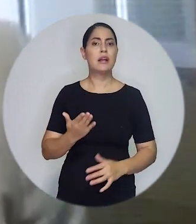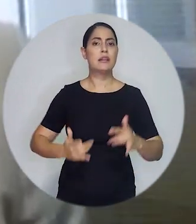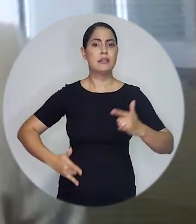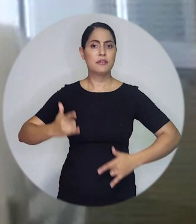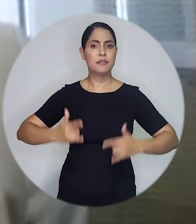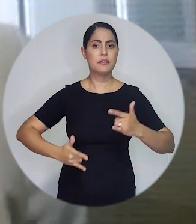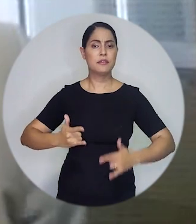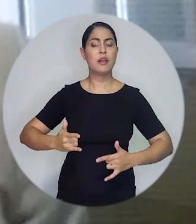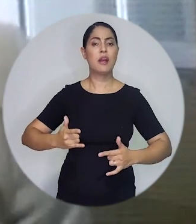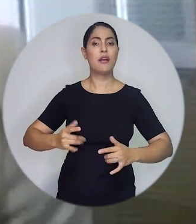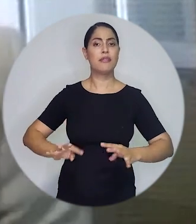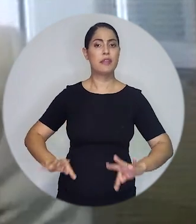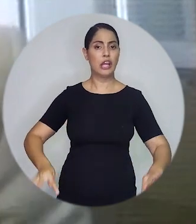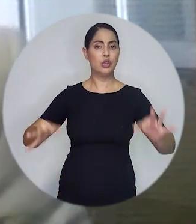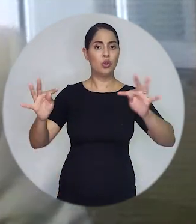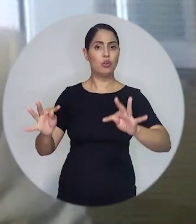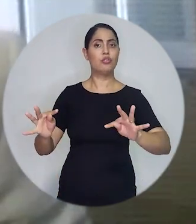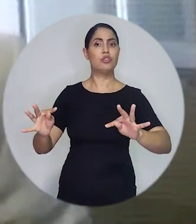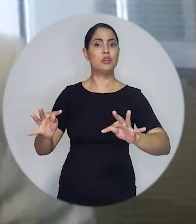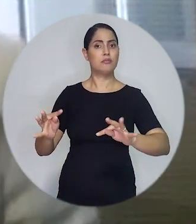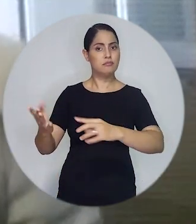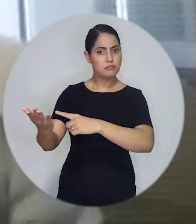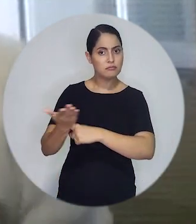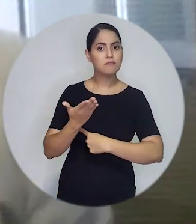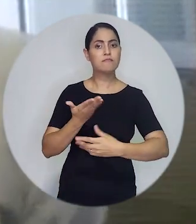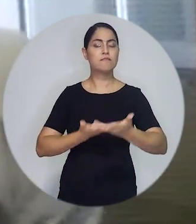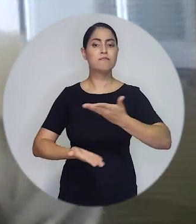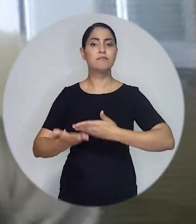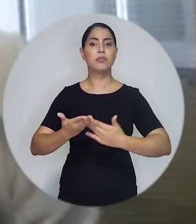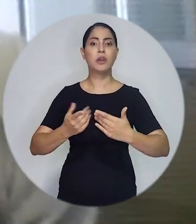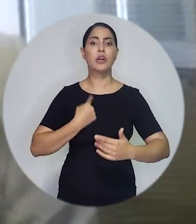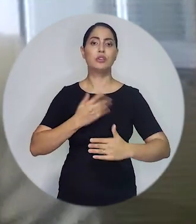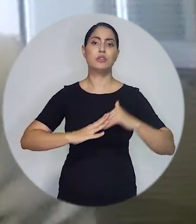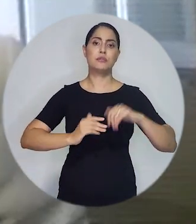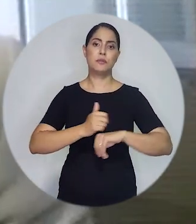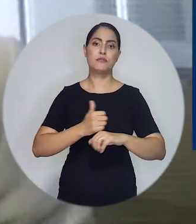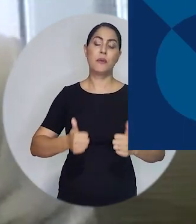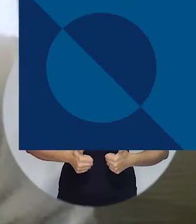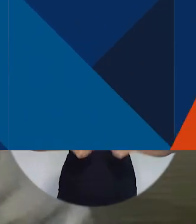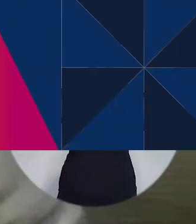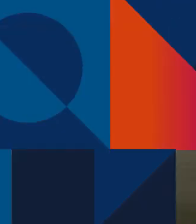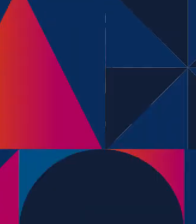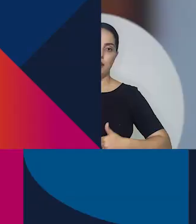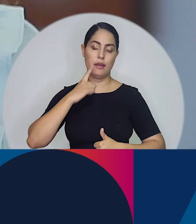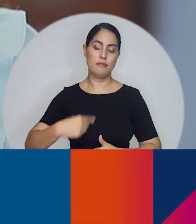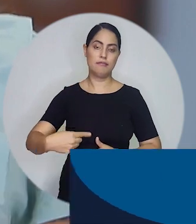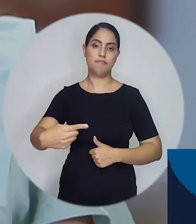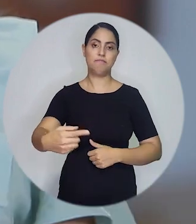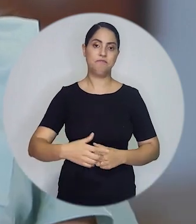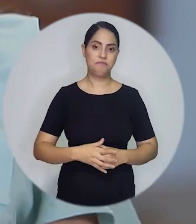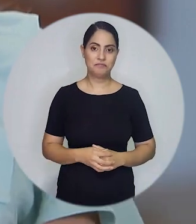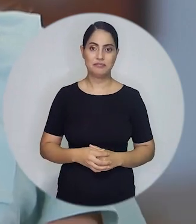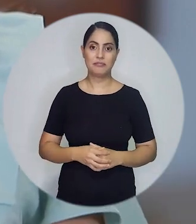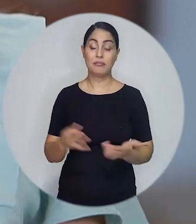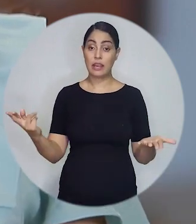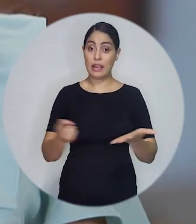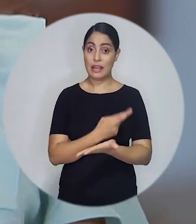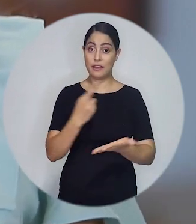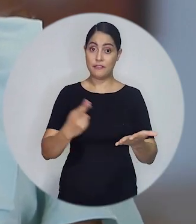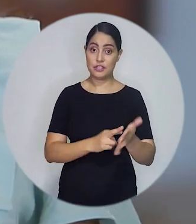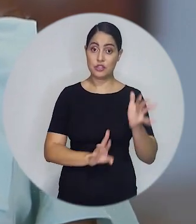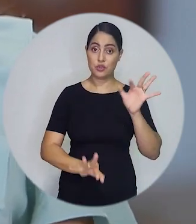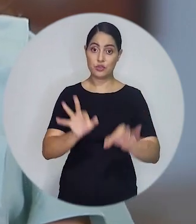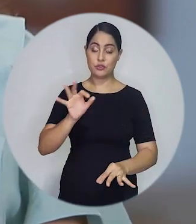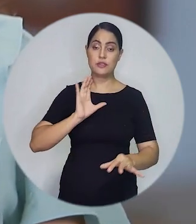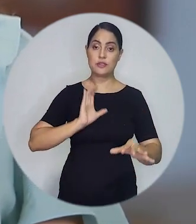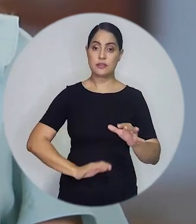utilizar delas para cada vez melhor cumprir o nosso mistério, a nossa profissão. A revista Justiça e